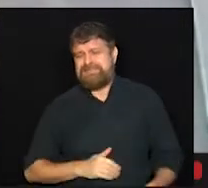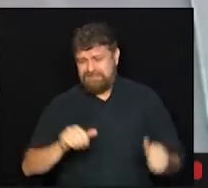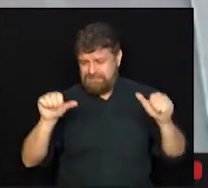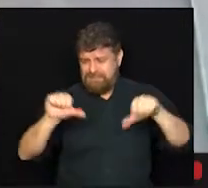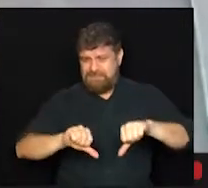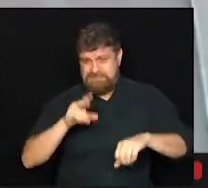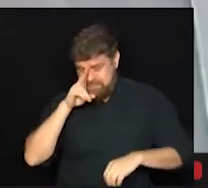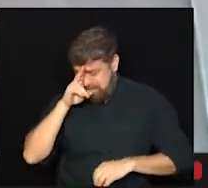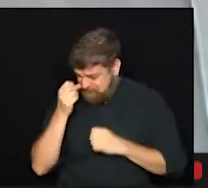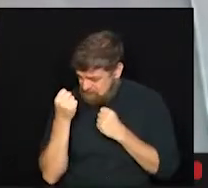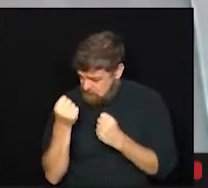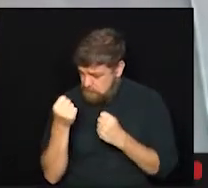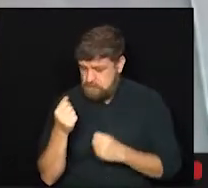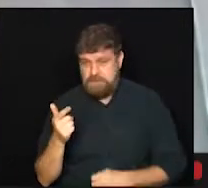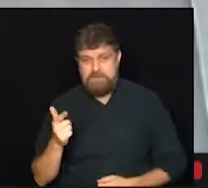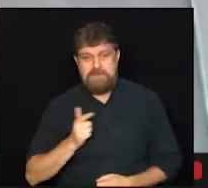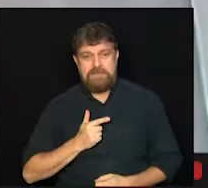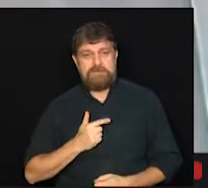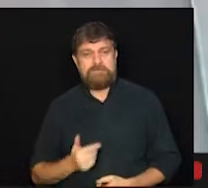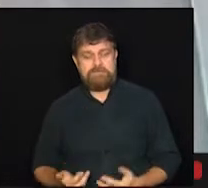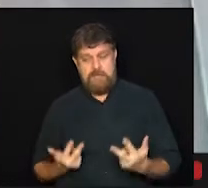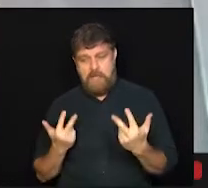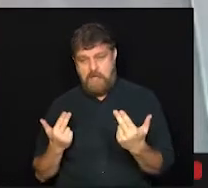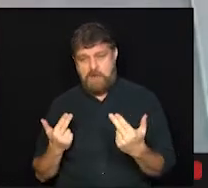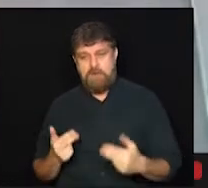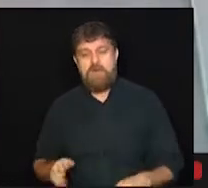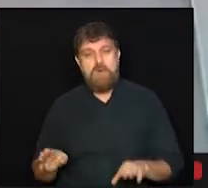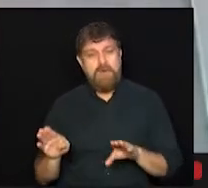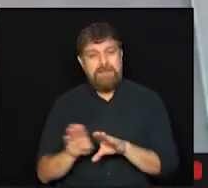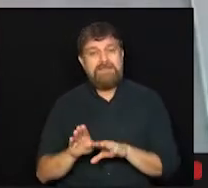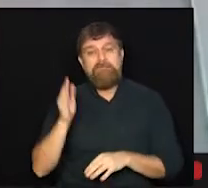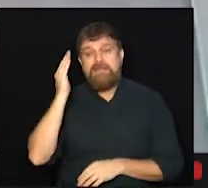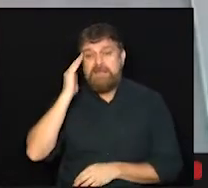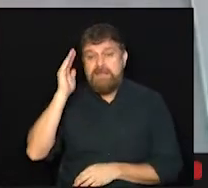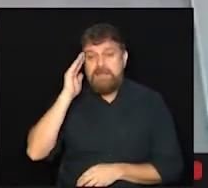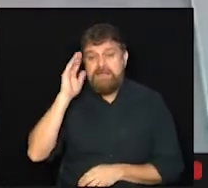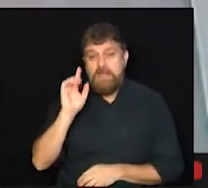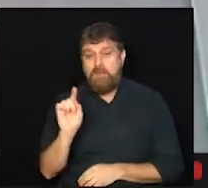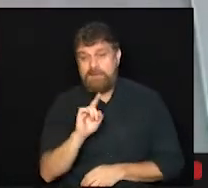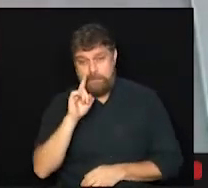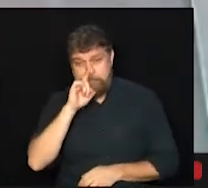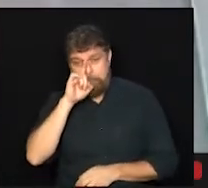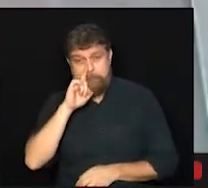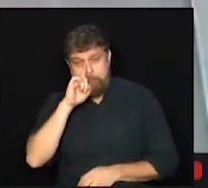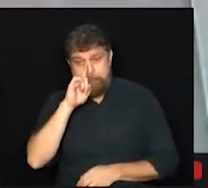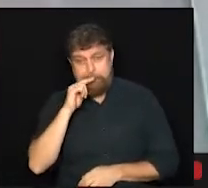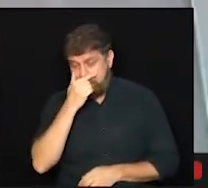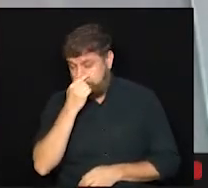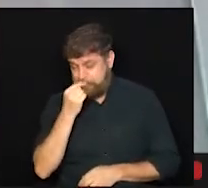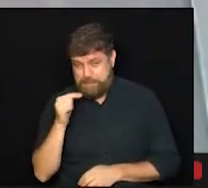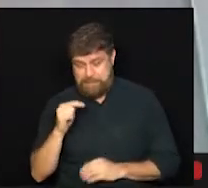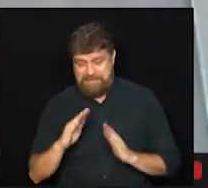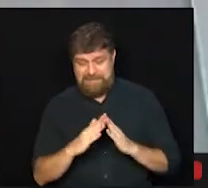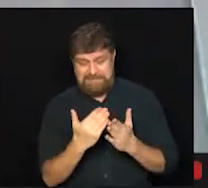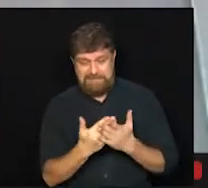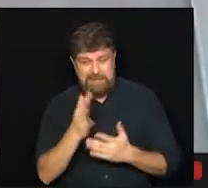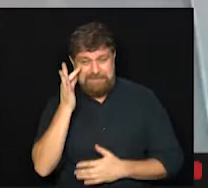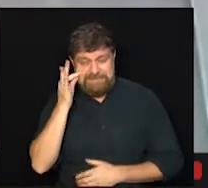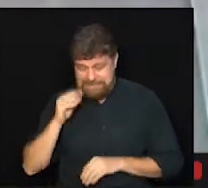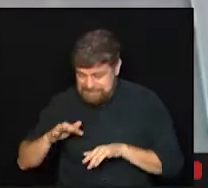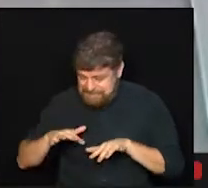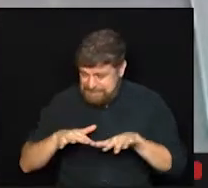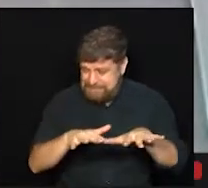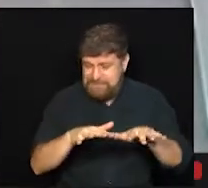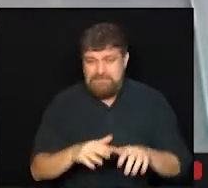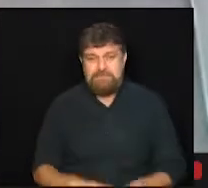Entretanto, como todo mundo, também entende os riscos. Então, as